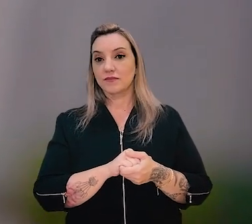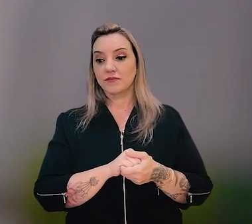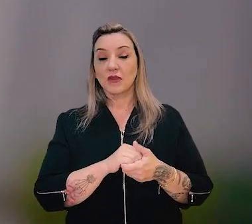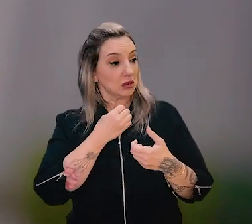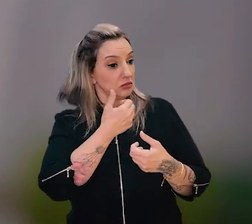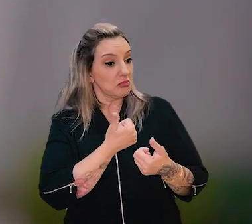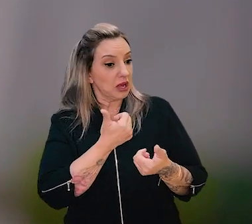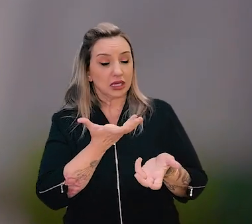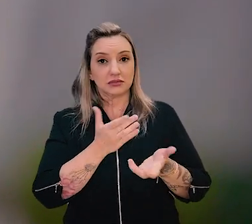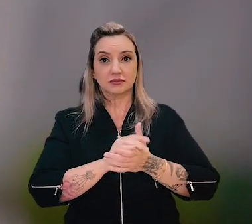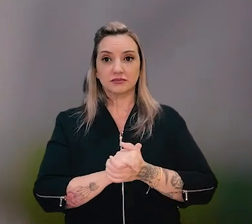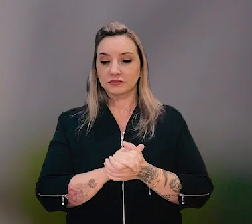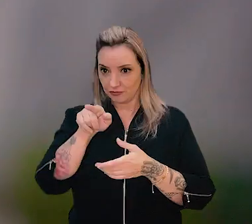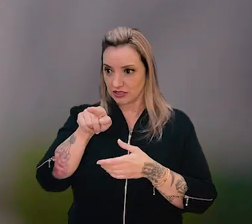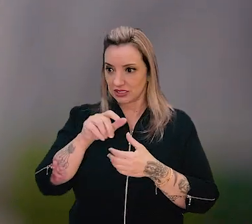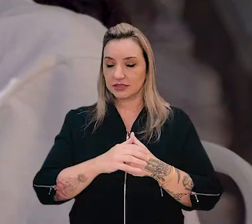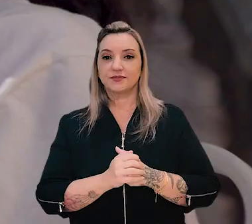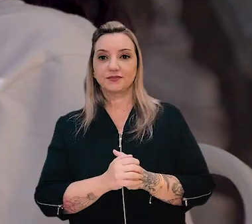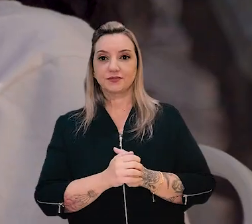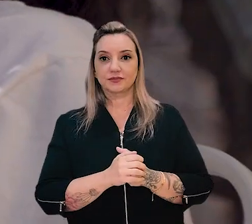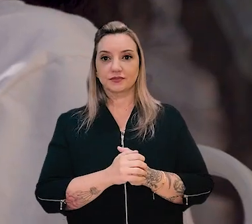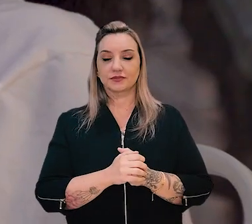Eu tô. E você?